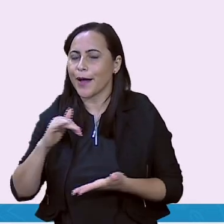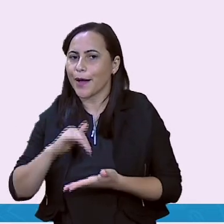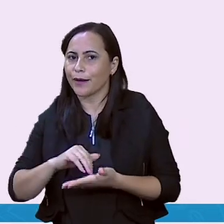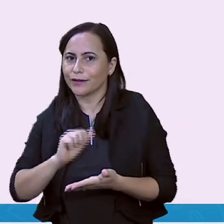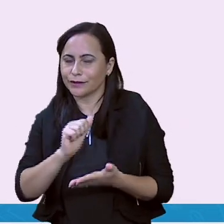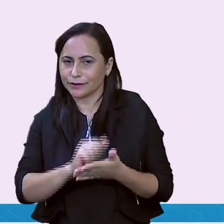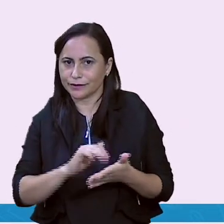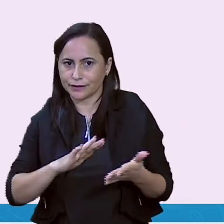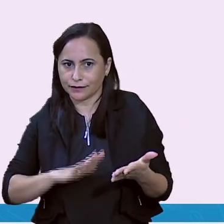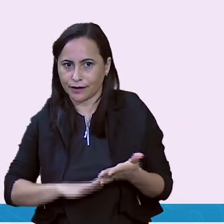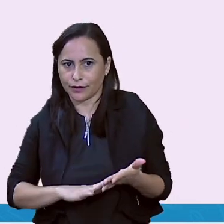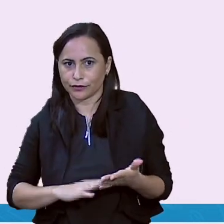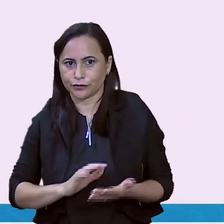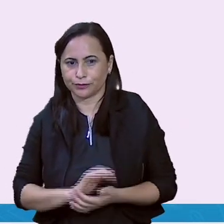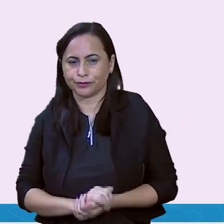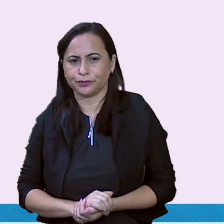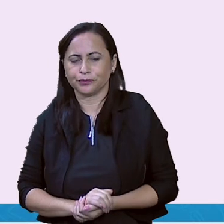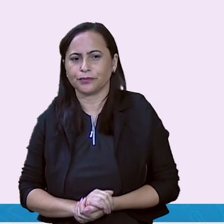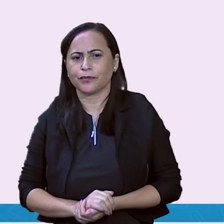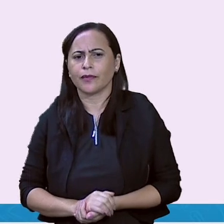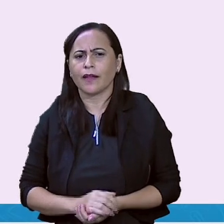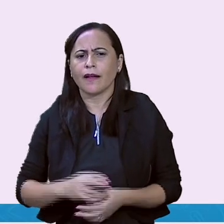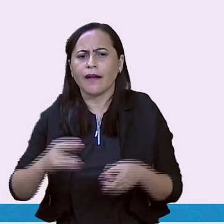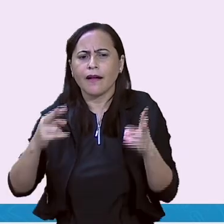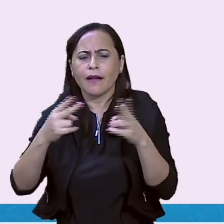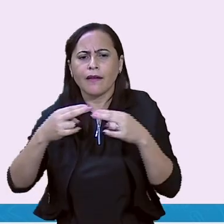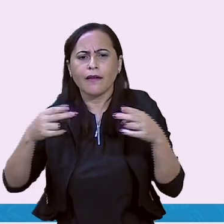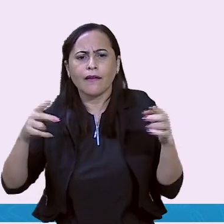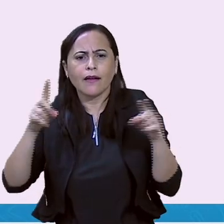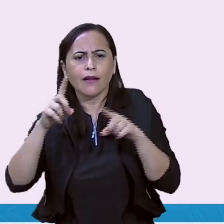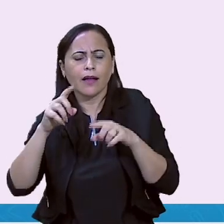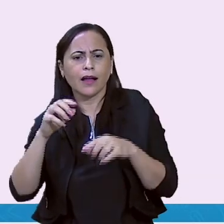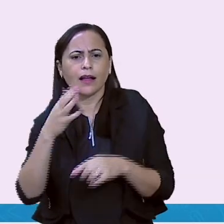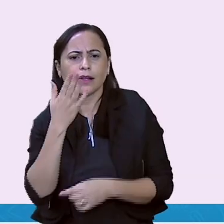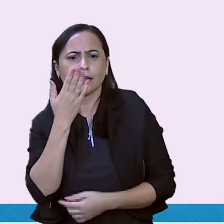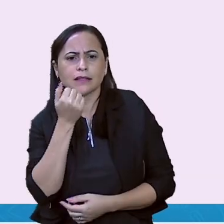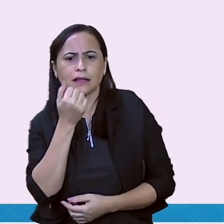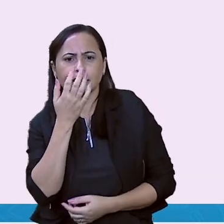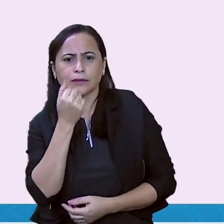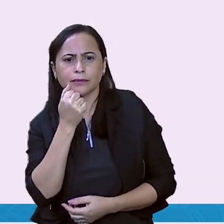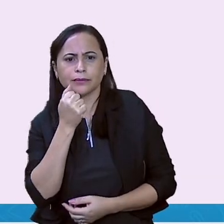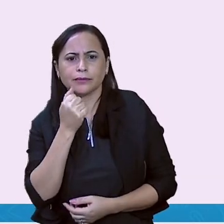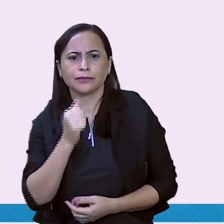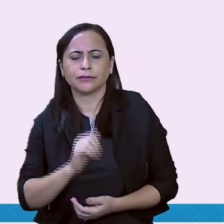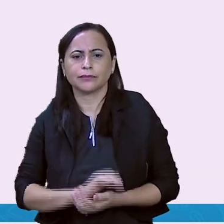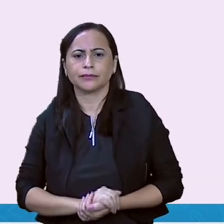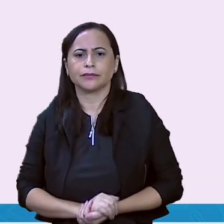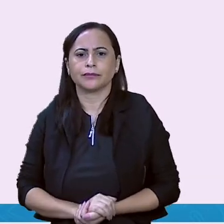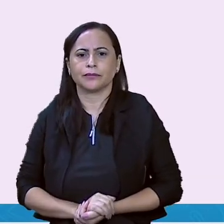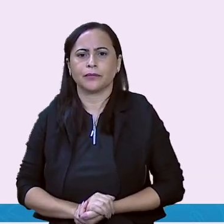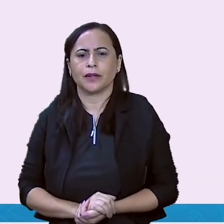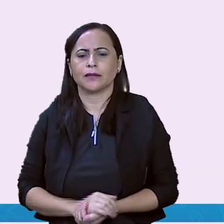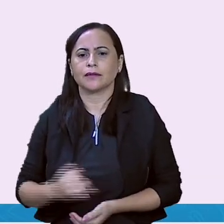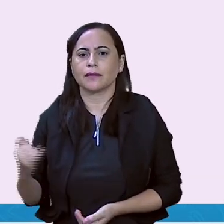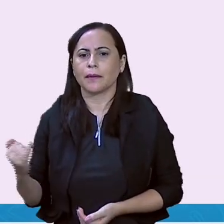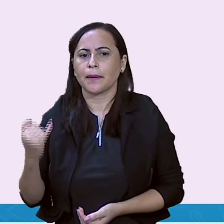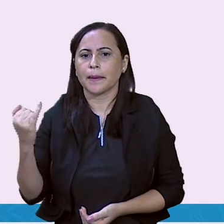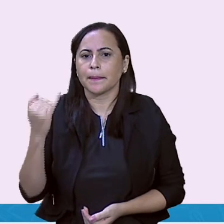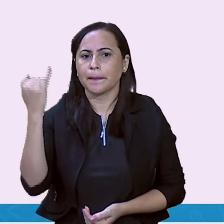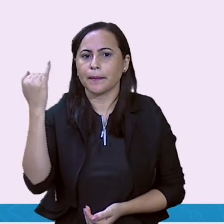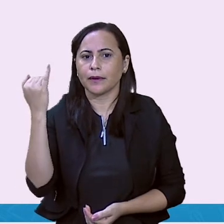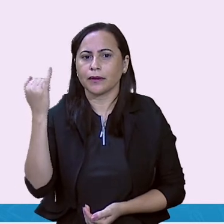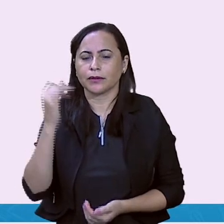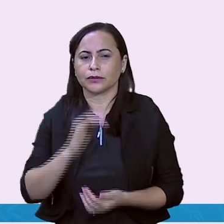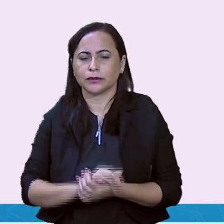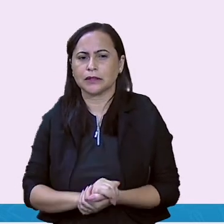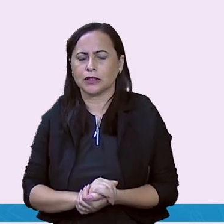ó. Alguns elementos são muito importantes para o nosso desenvolvimento. Ao nascer, nosso primeiro alimento é